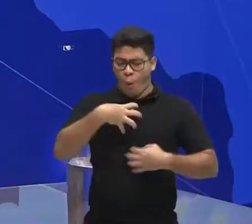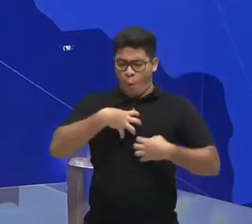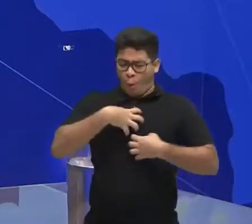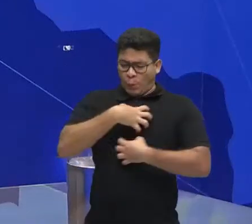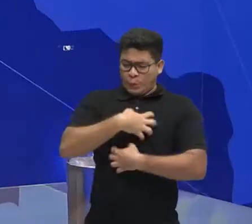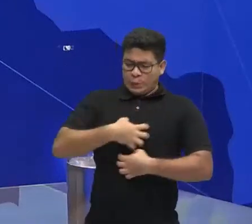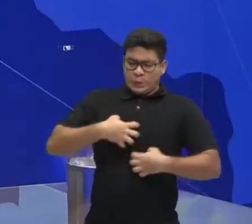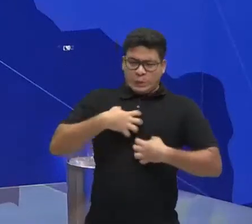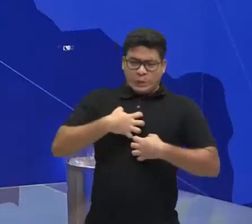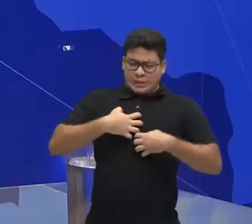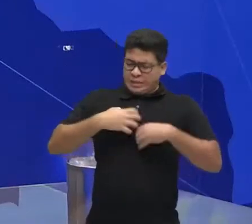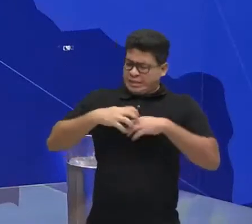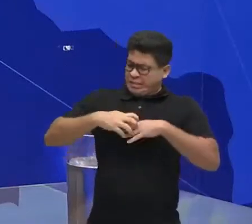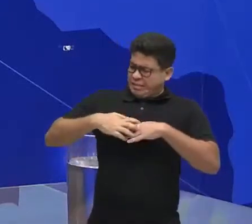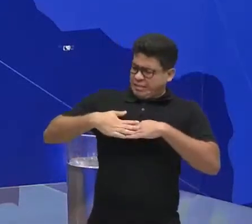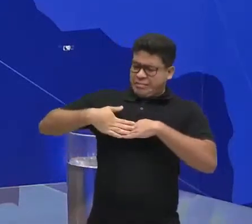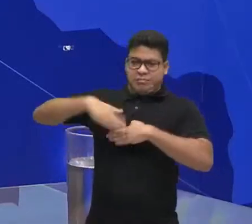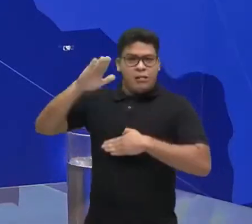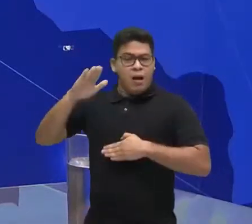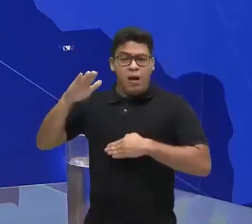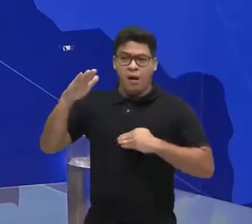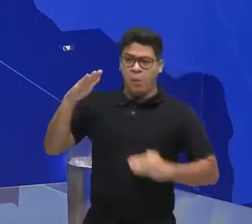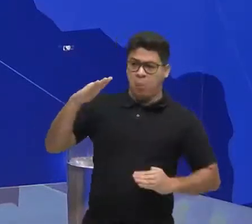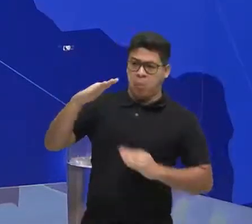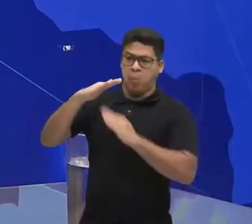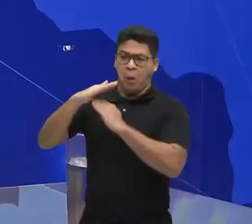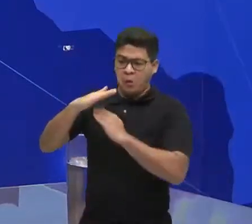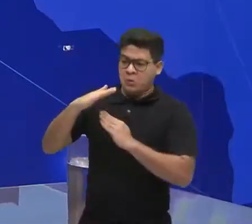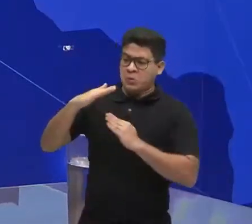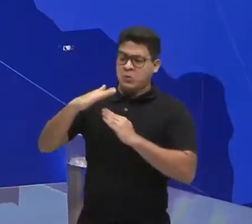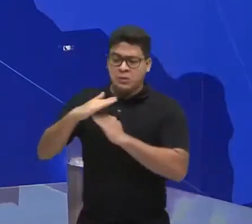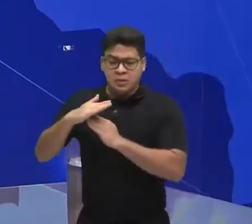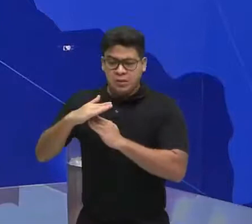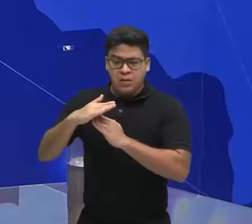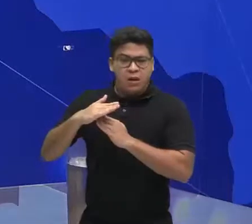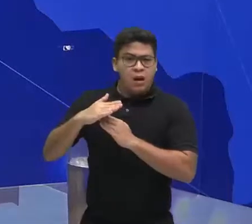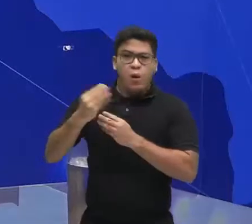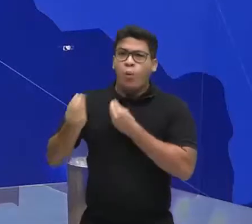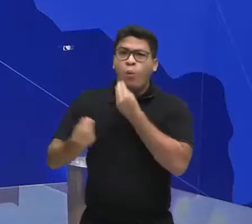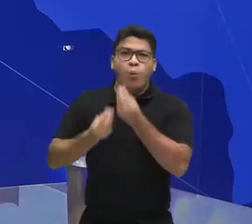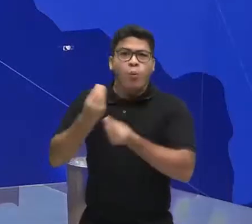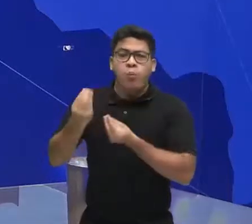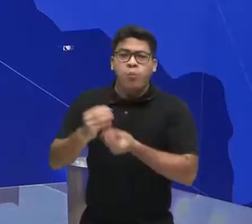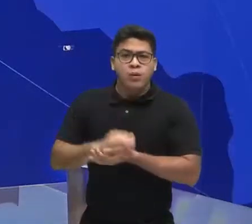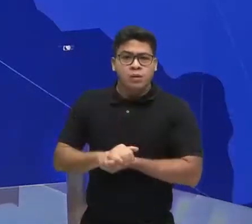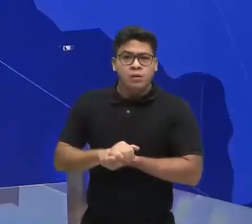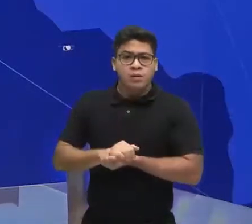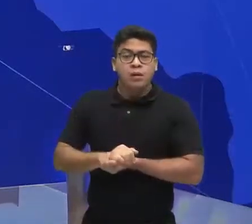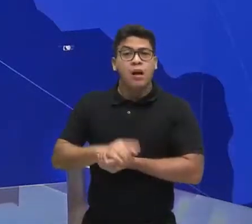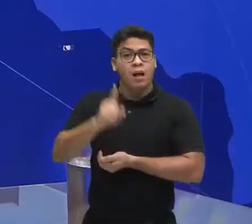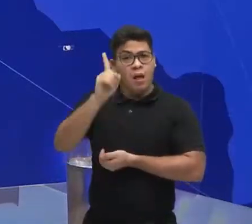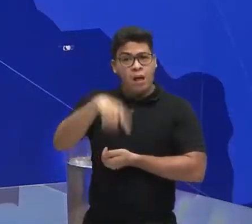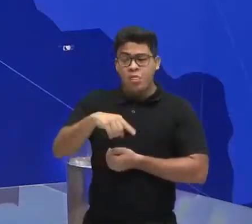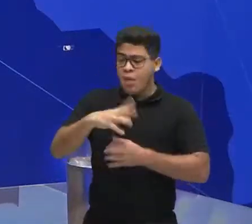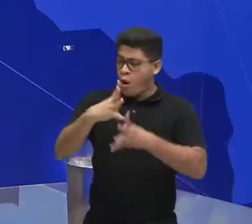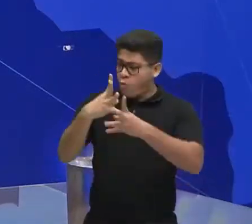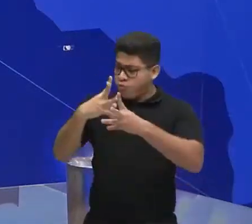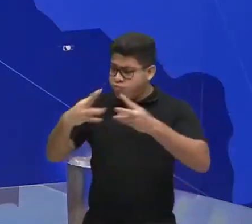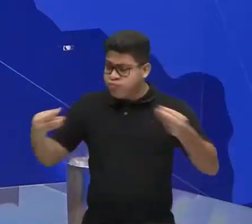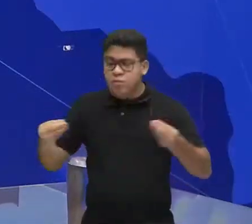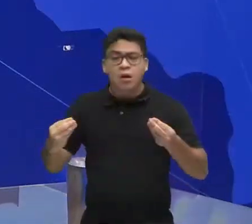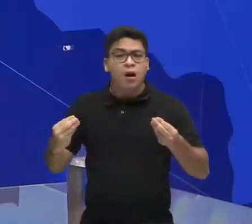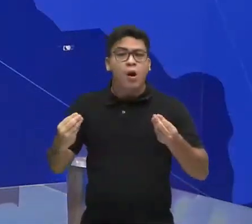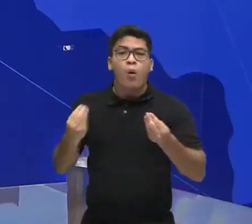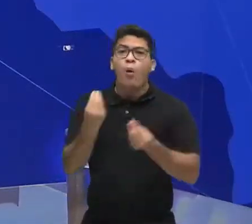tende a ser algo limitante. O que é limitante? Impõe limites nas nossas vidas, encerra possibilidades, eu não consigo